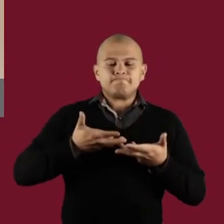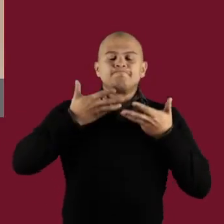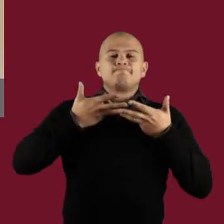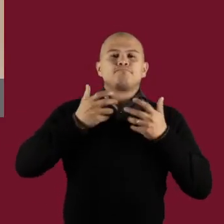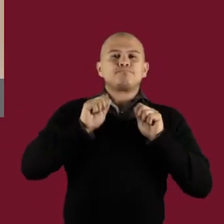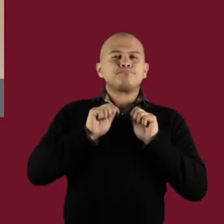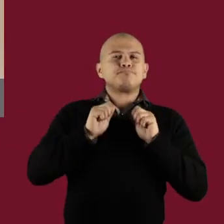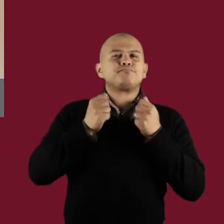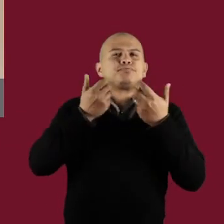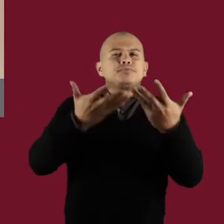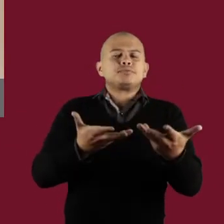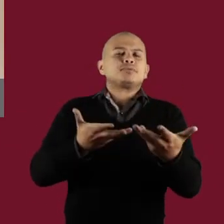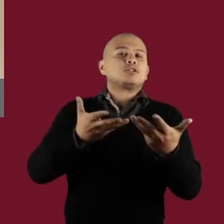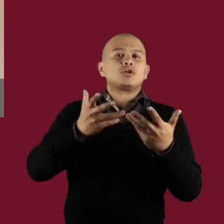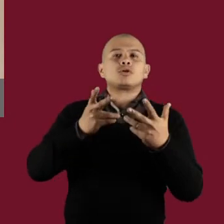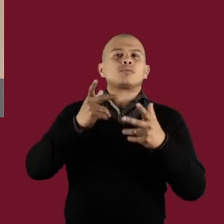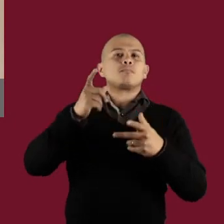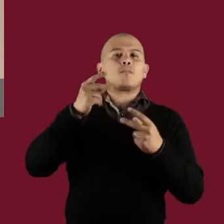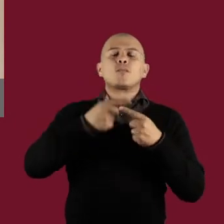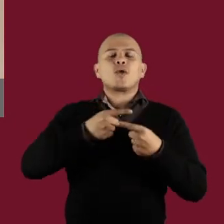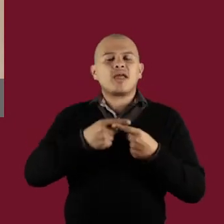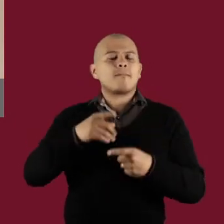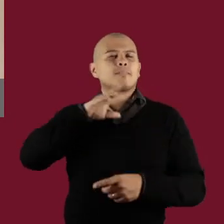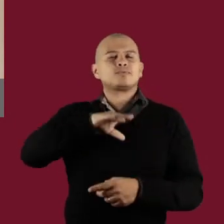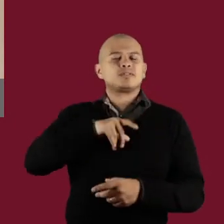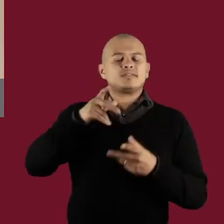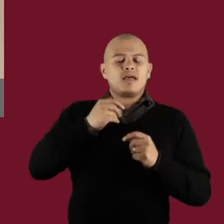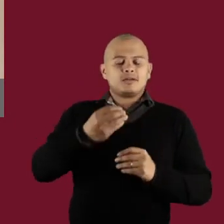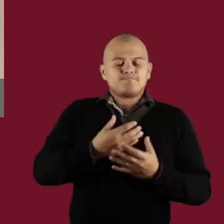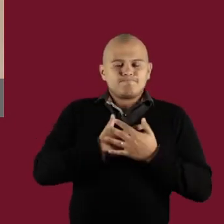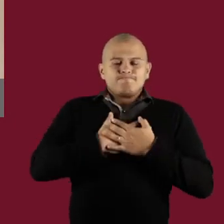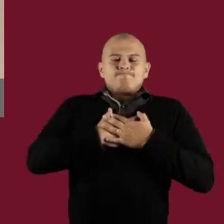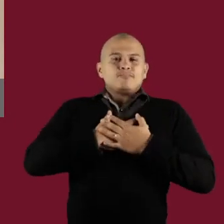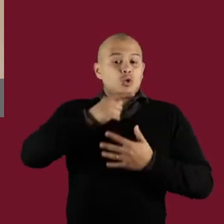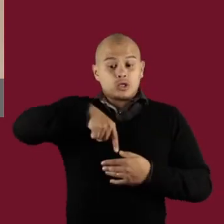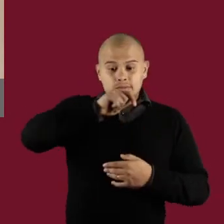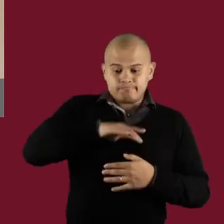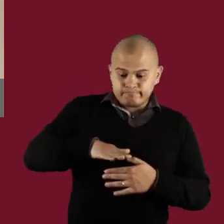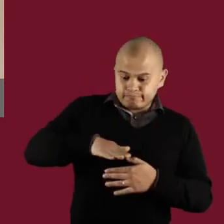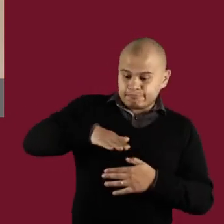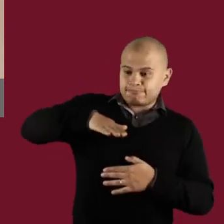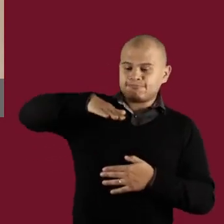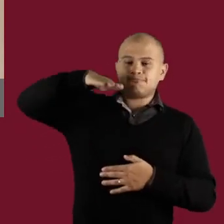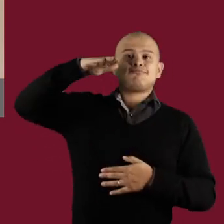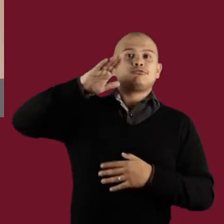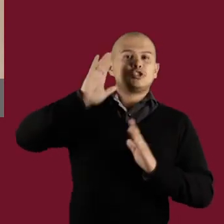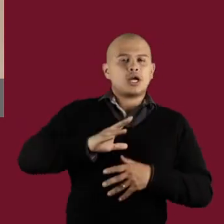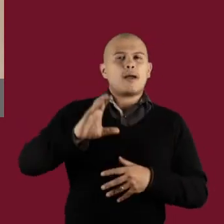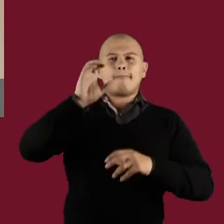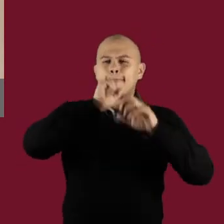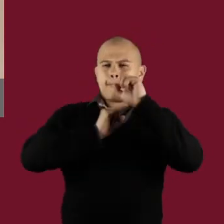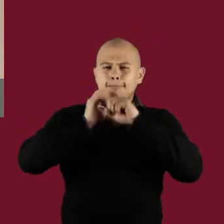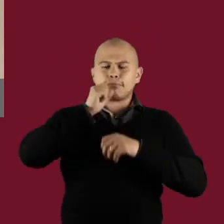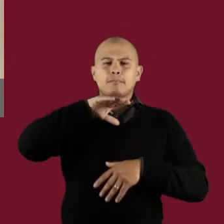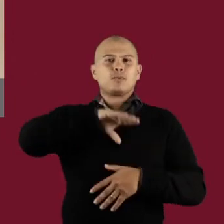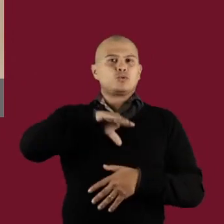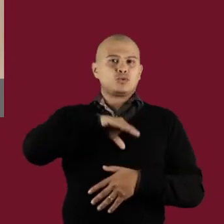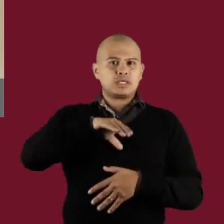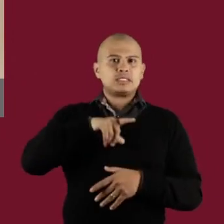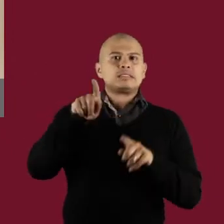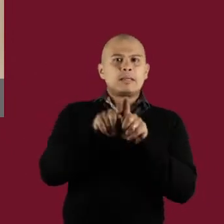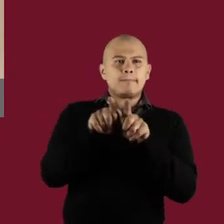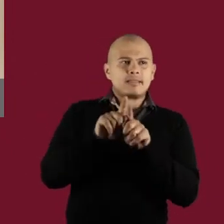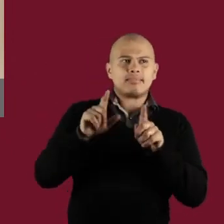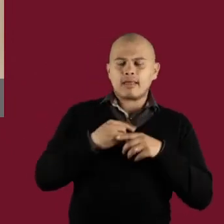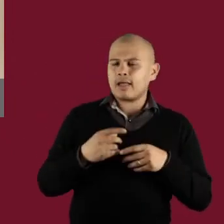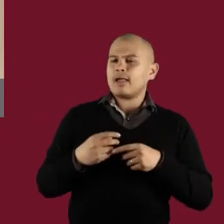afetiva, como língua de que ela é, né? Do coração, das relações que nós temos com a África, enfim, com outros países de